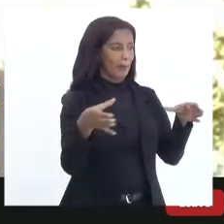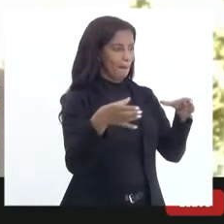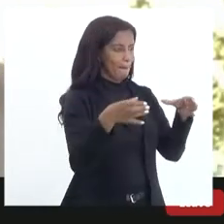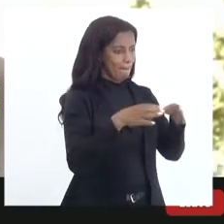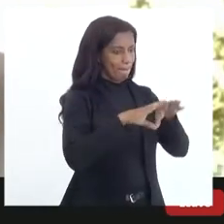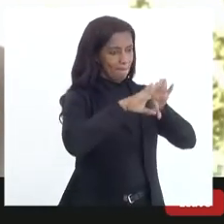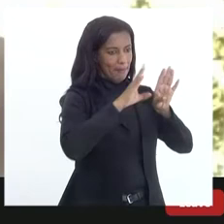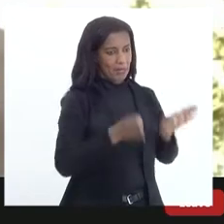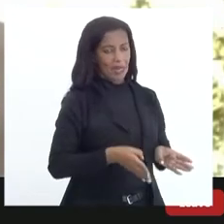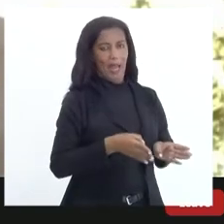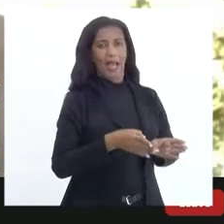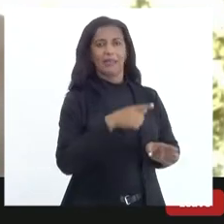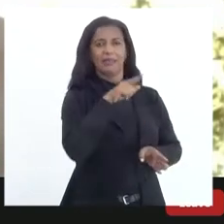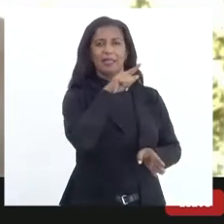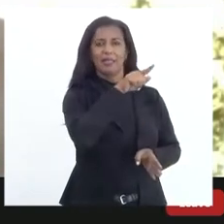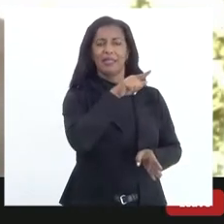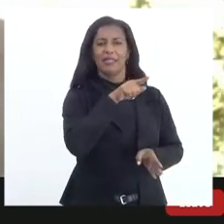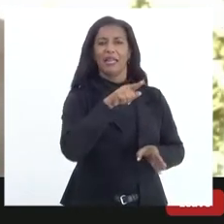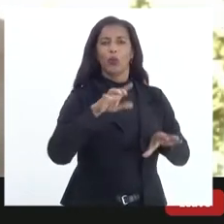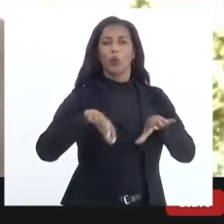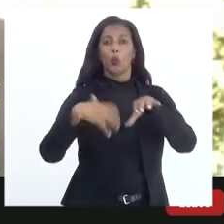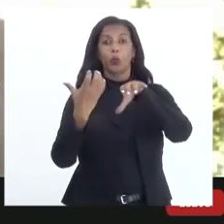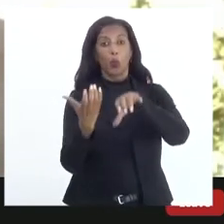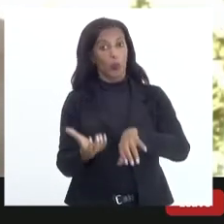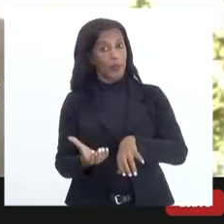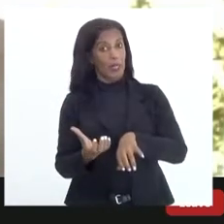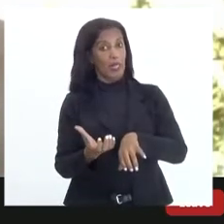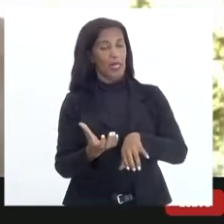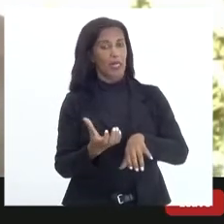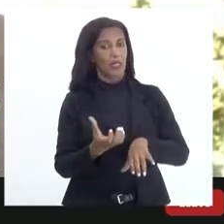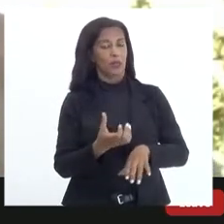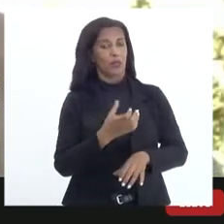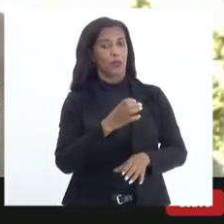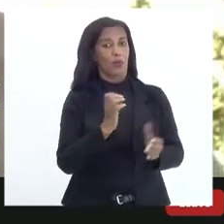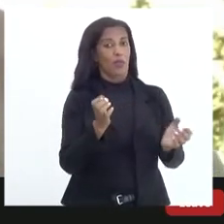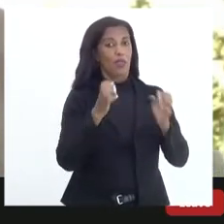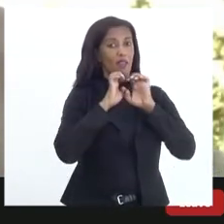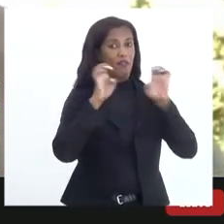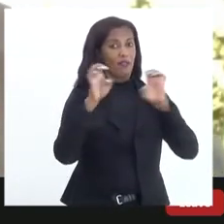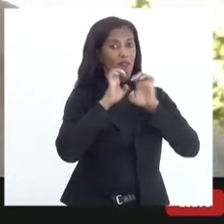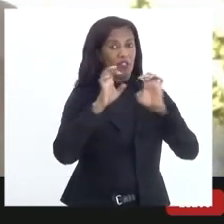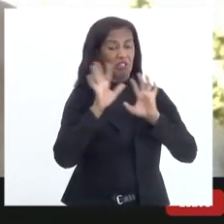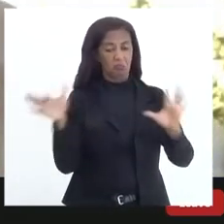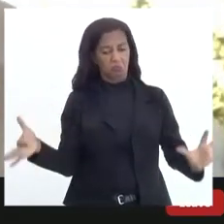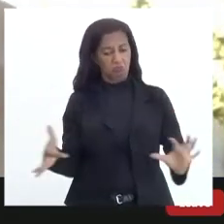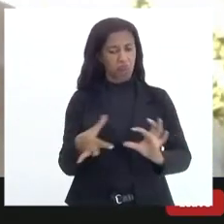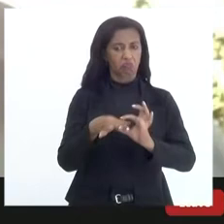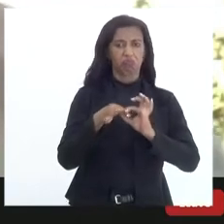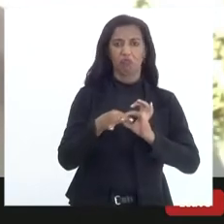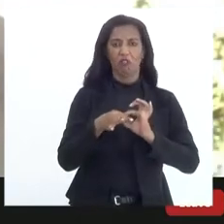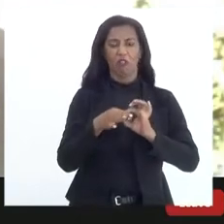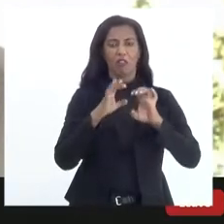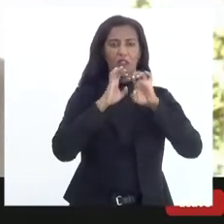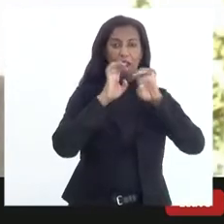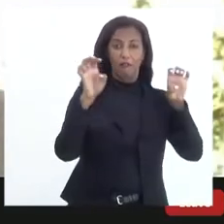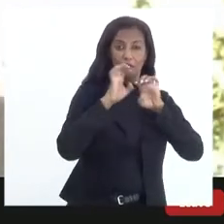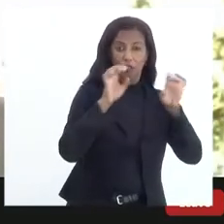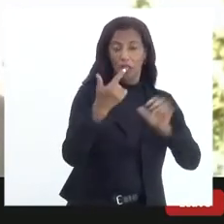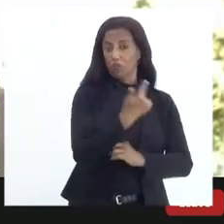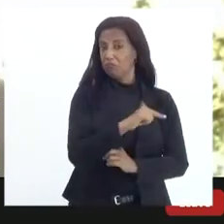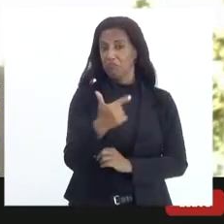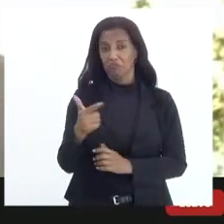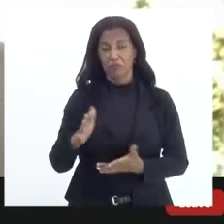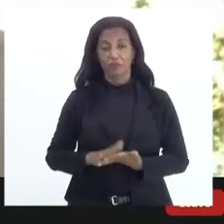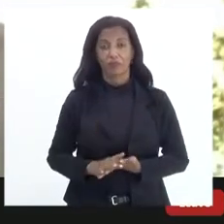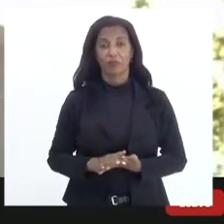no Congresso, não temos, enfim, aliados terrivelmente evangélicos, etc.,